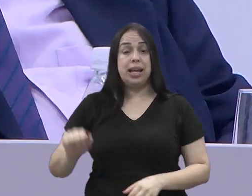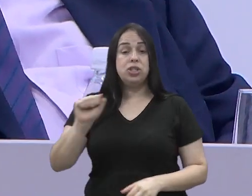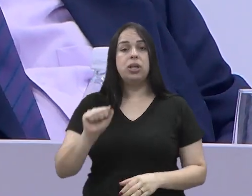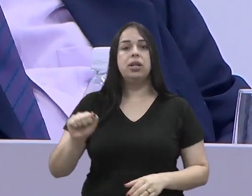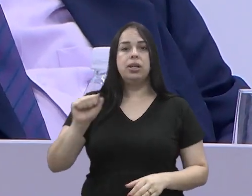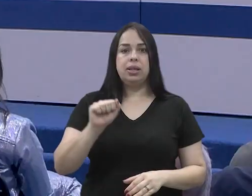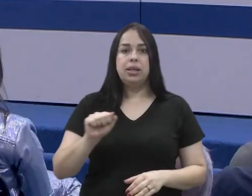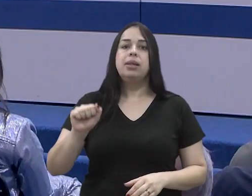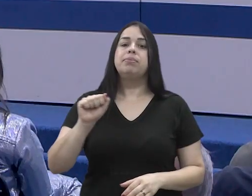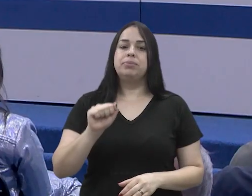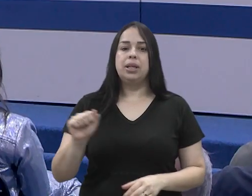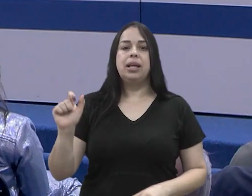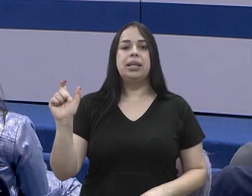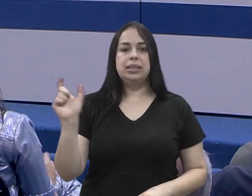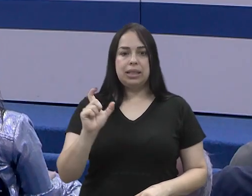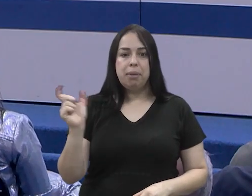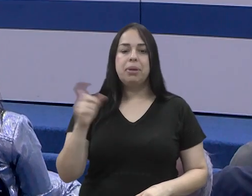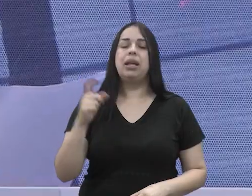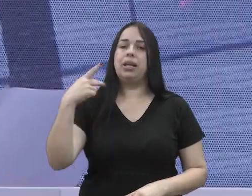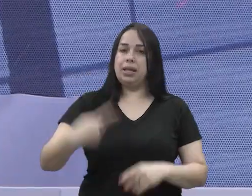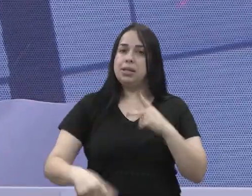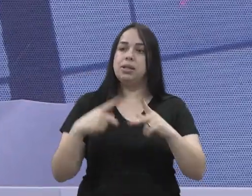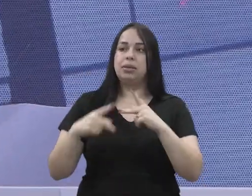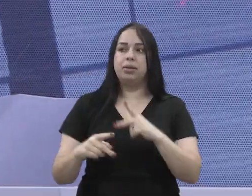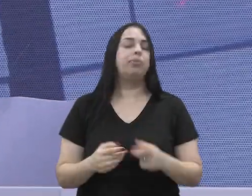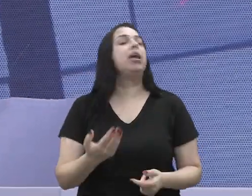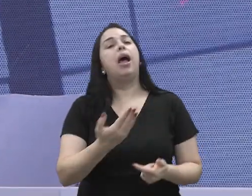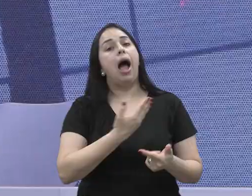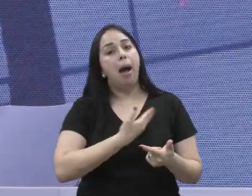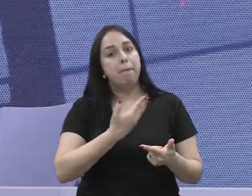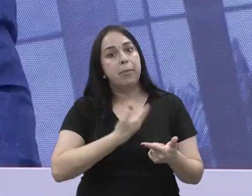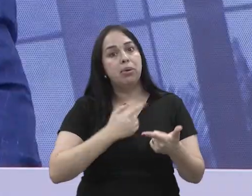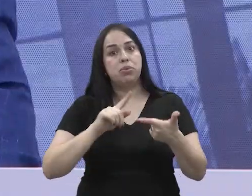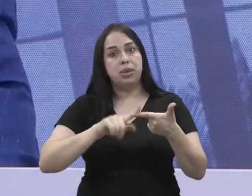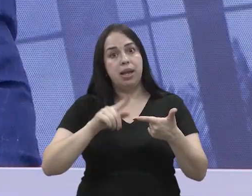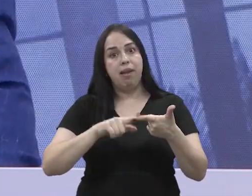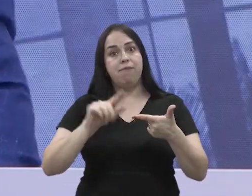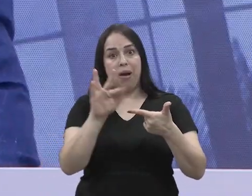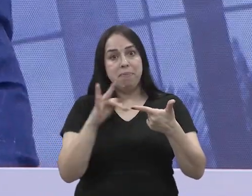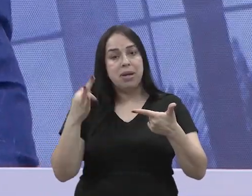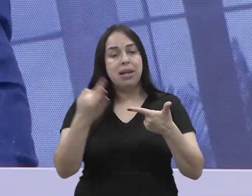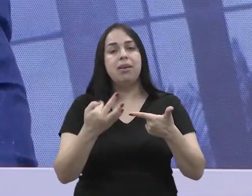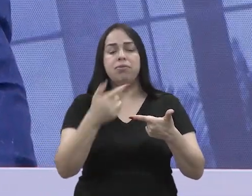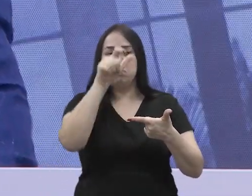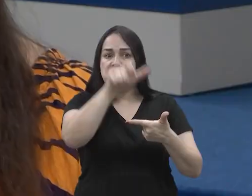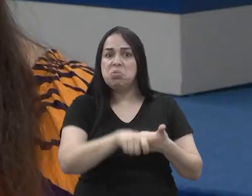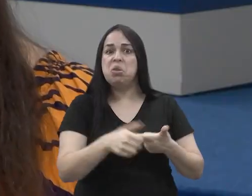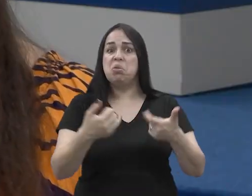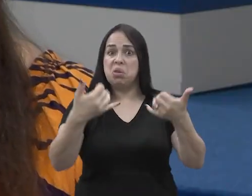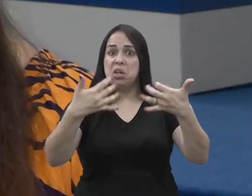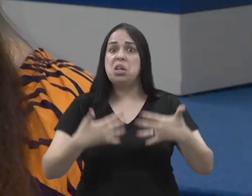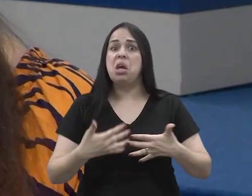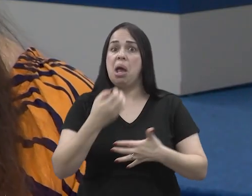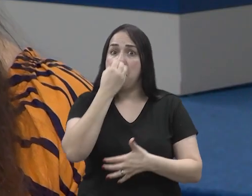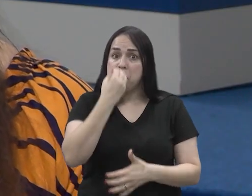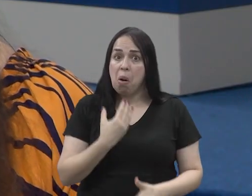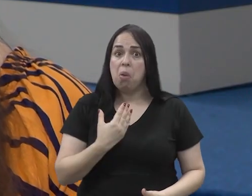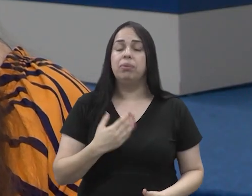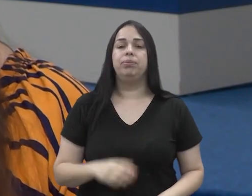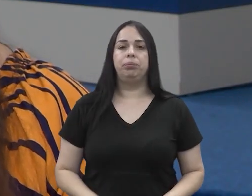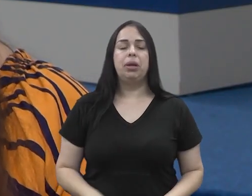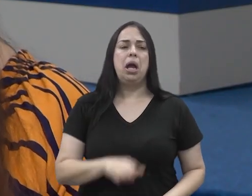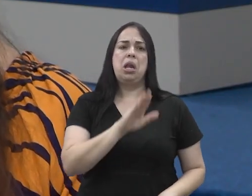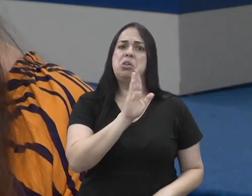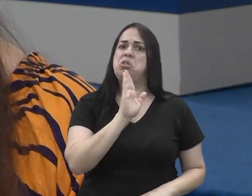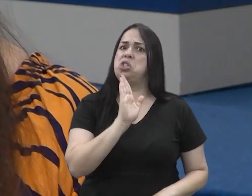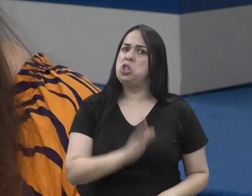José dos Campos. Amigos e familiares também ressaltaram a importância do trabalho de Ramzi para a cidade. O trabalho dele é muito importante, ele já